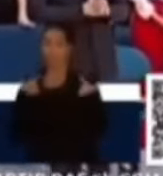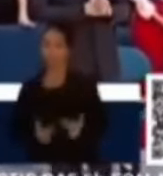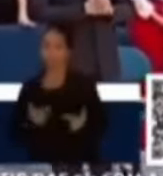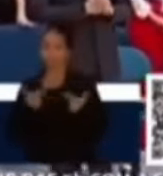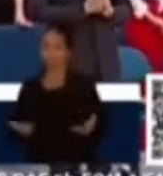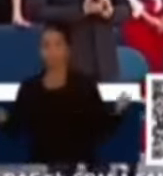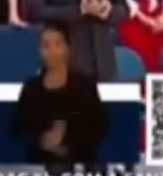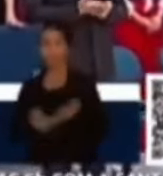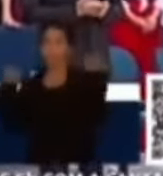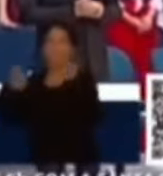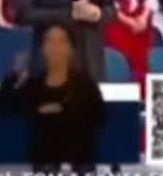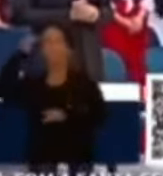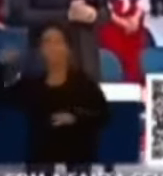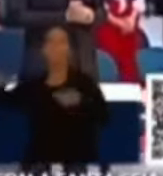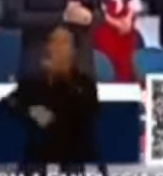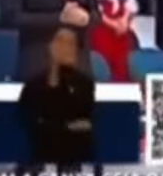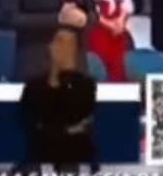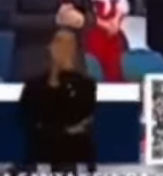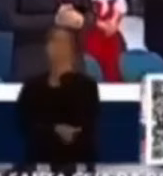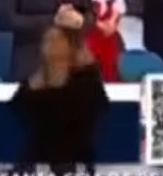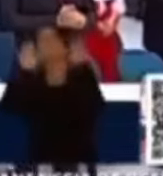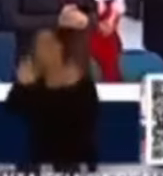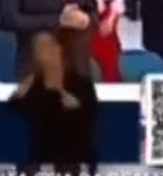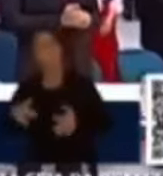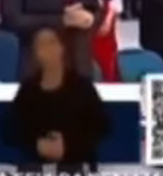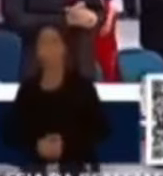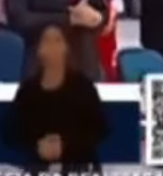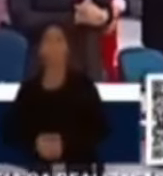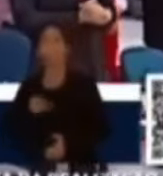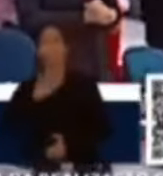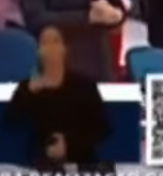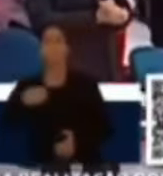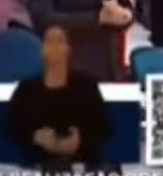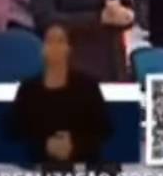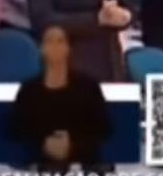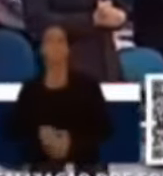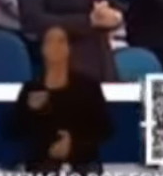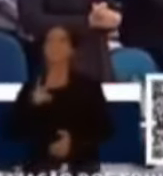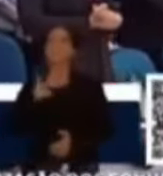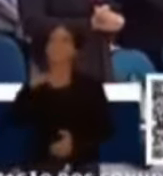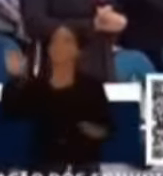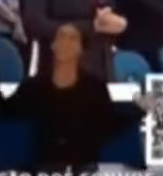Falei, não quero saber, irmão. Deus abençoe você, segue a sua vida. Go ahead, vai em frente.